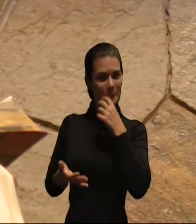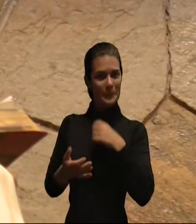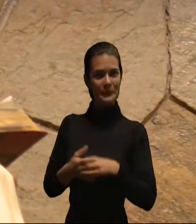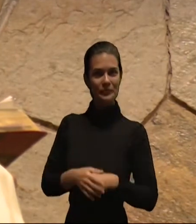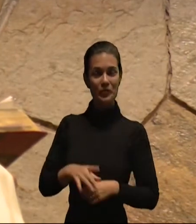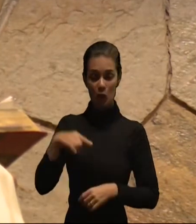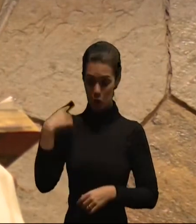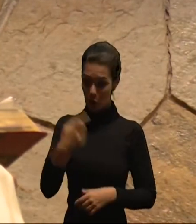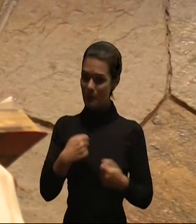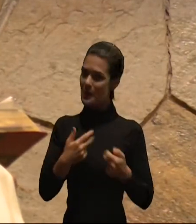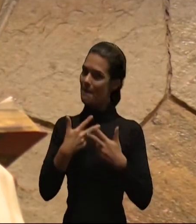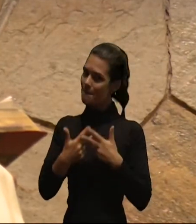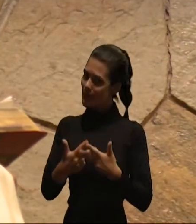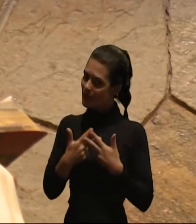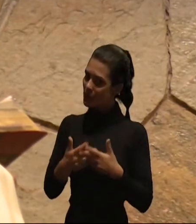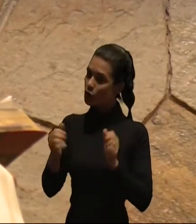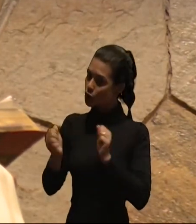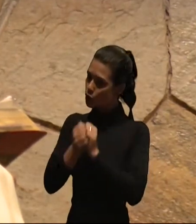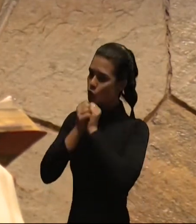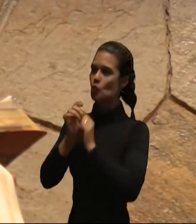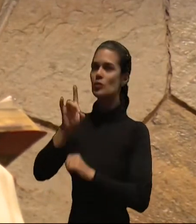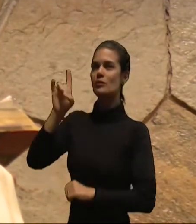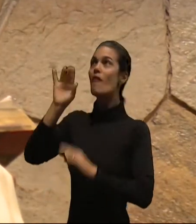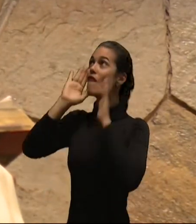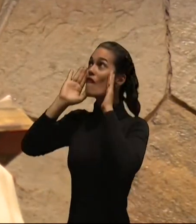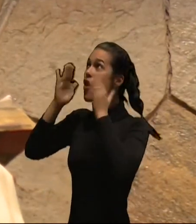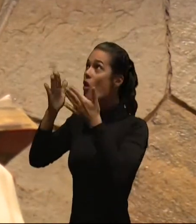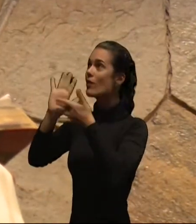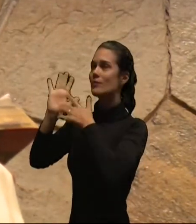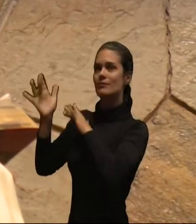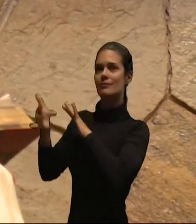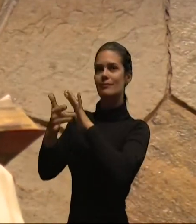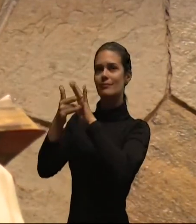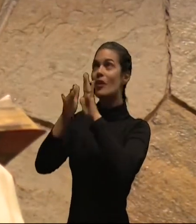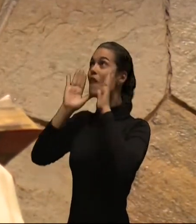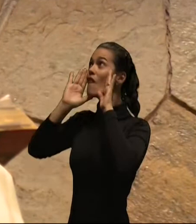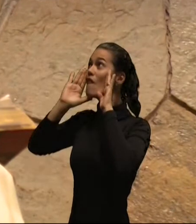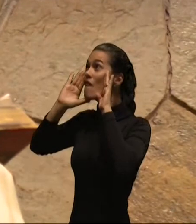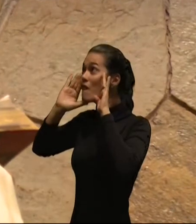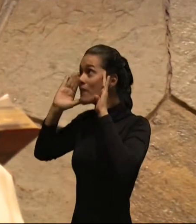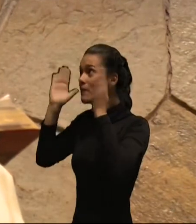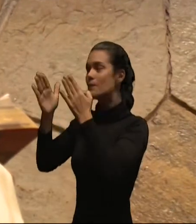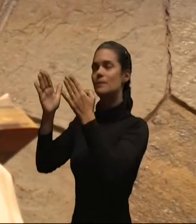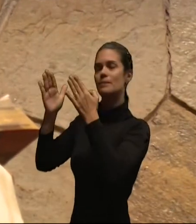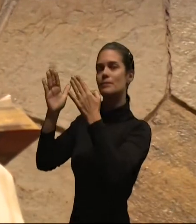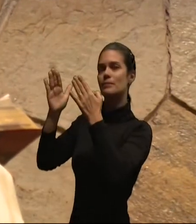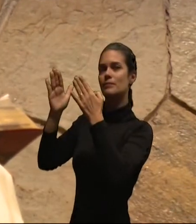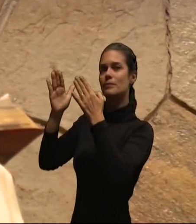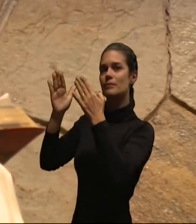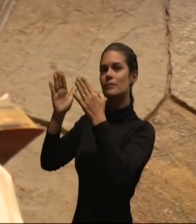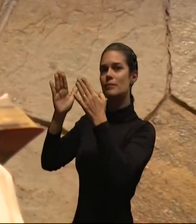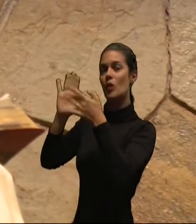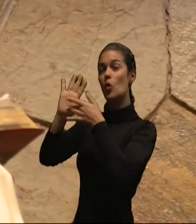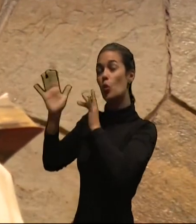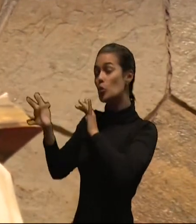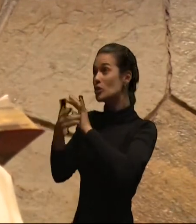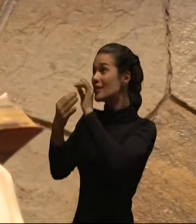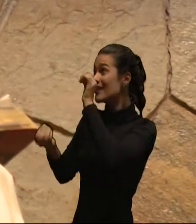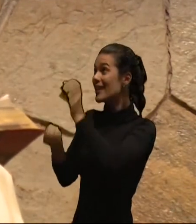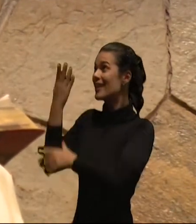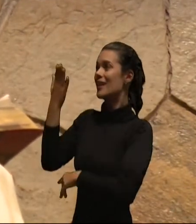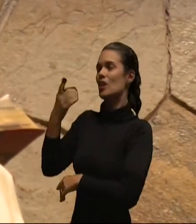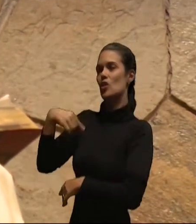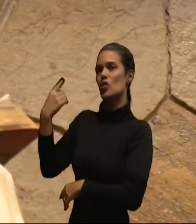pacientes no Senhor, focados em Cristo, olhando para o Senhor, olhando para Jesus, o autor e consumador da nossa